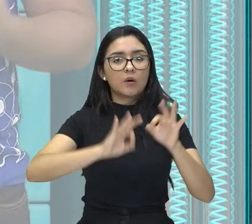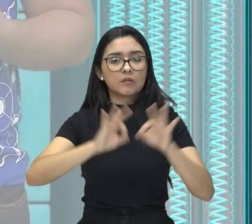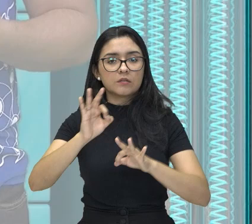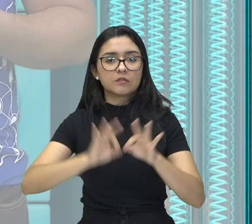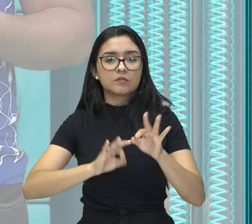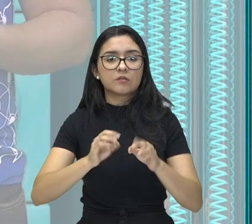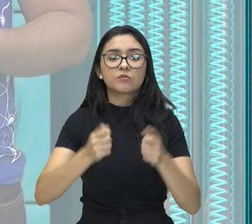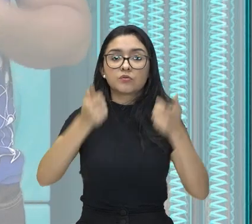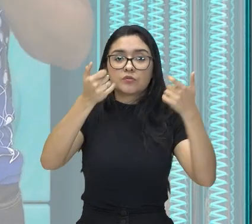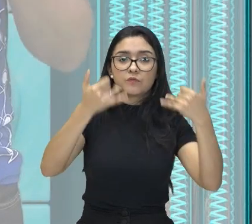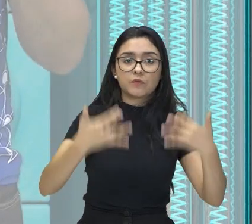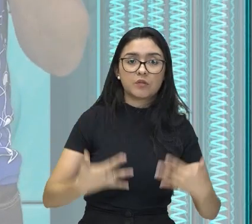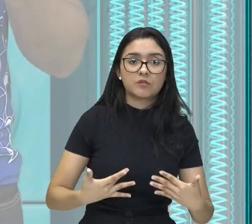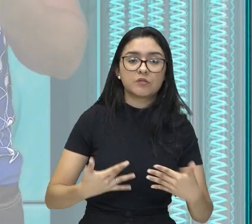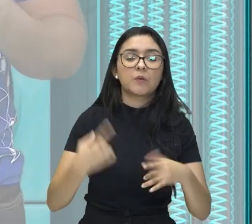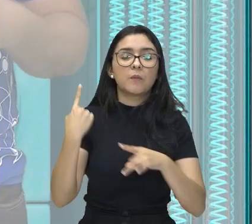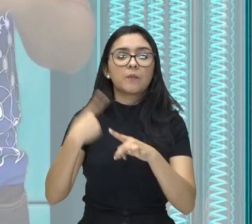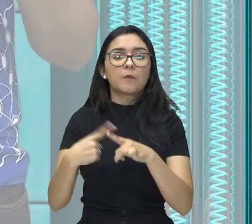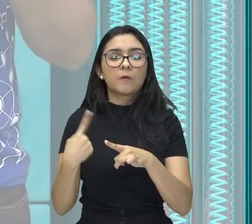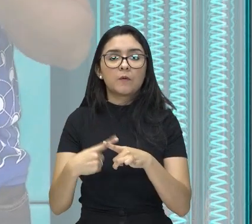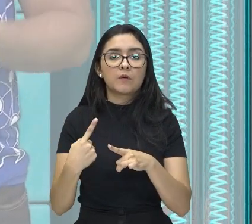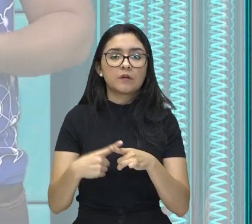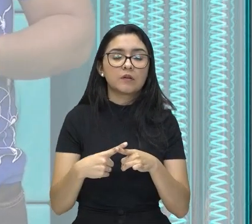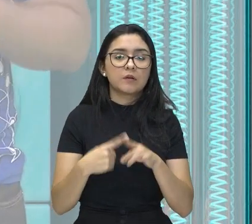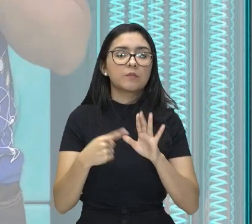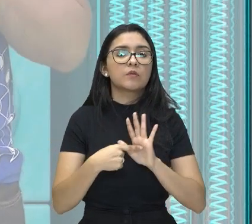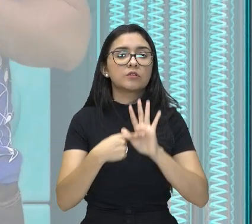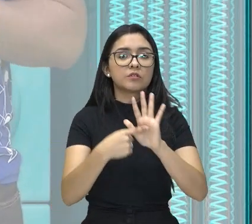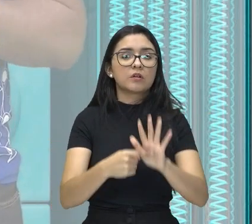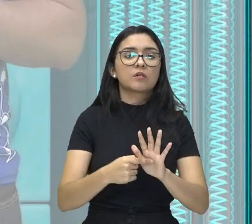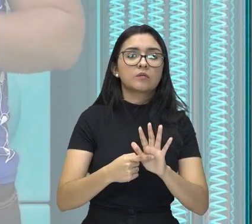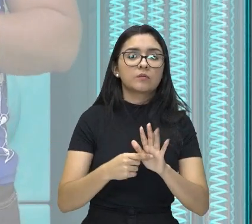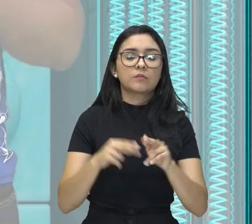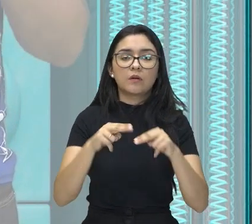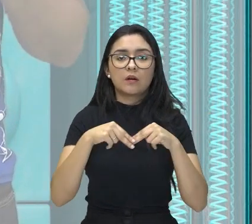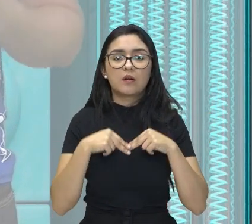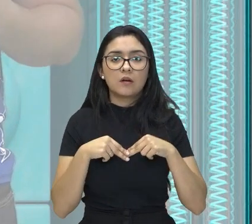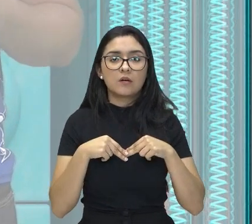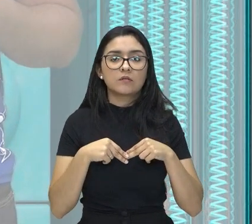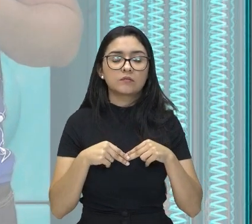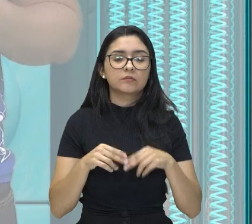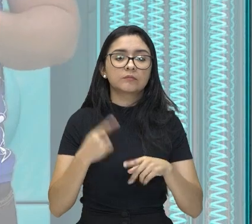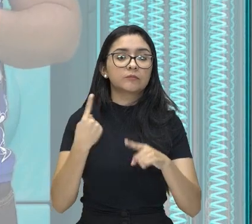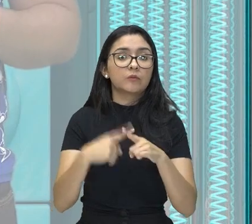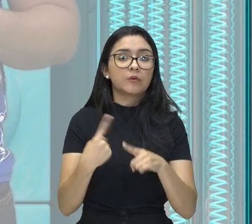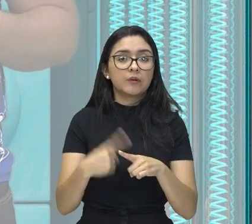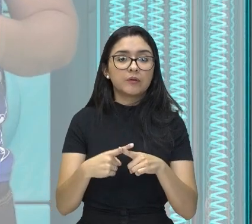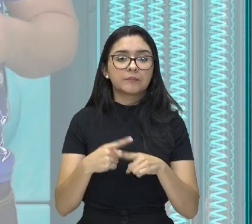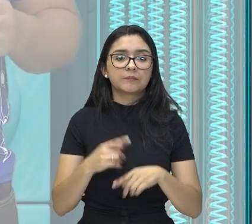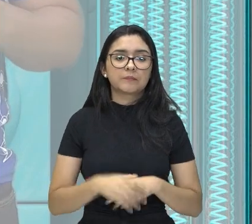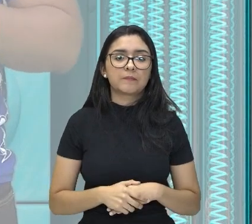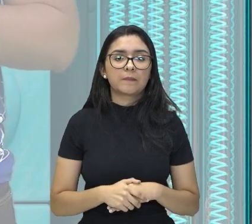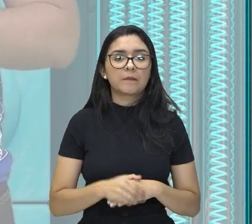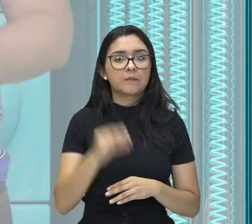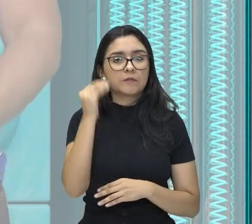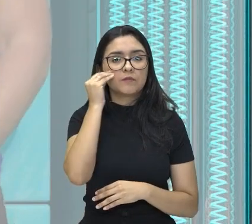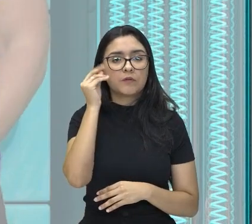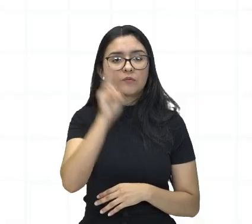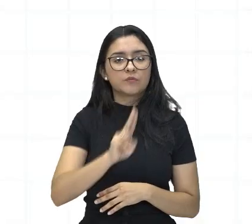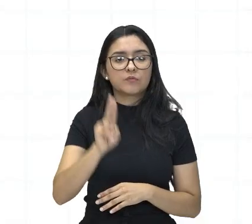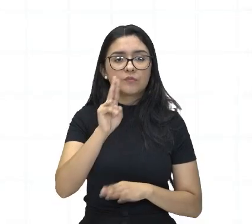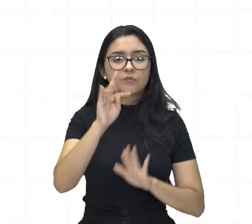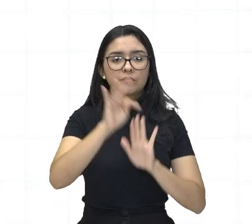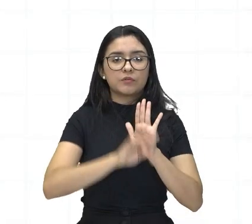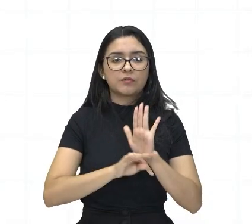justificativas, explicações, indicando causa, motivo, certo? Vamos observar o uso, colocando aí